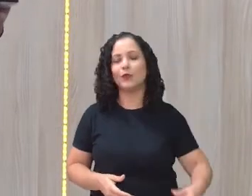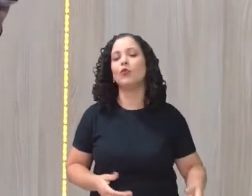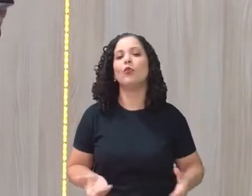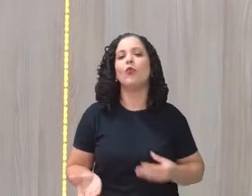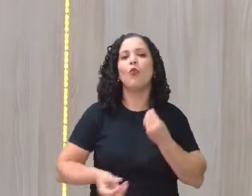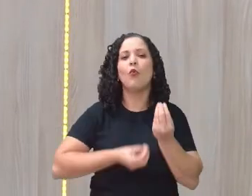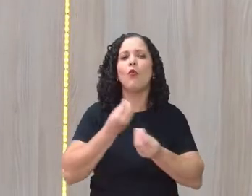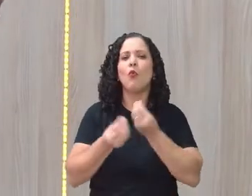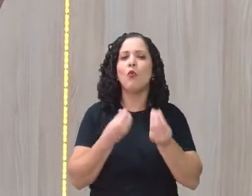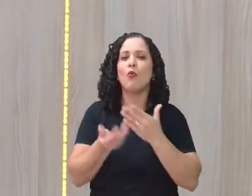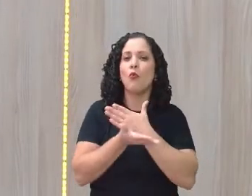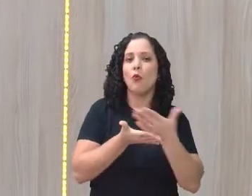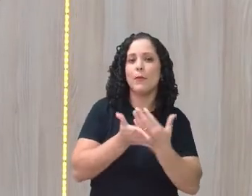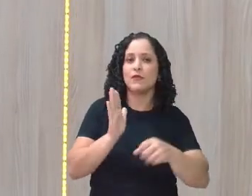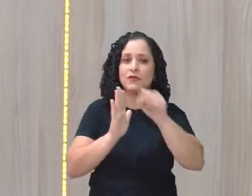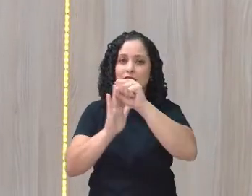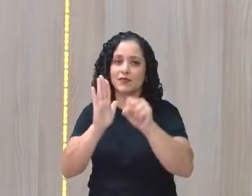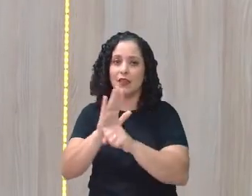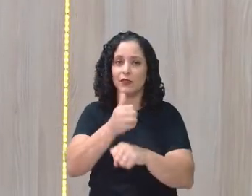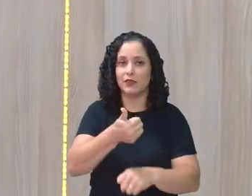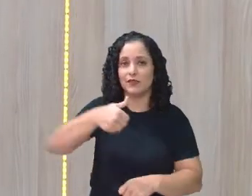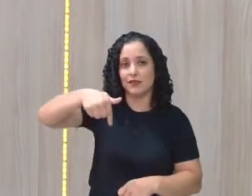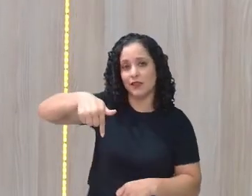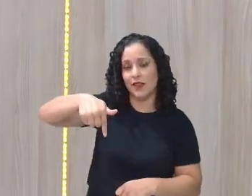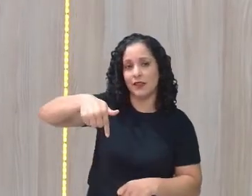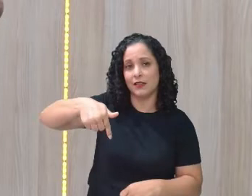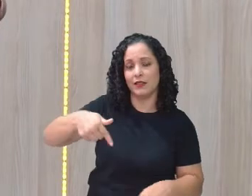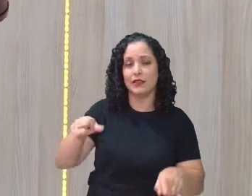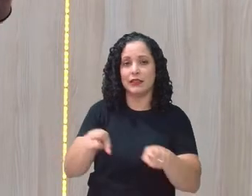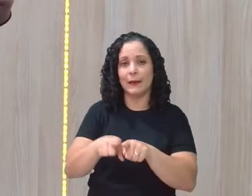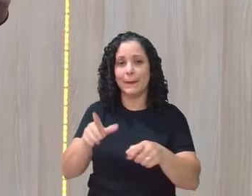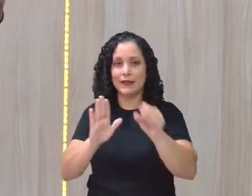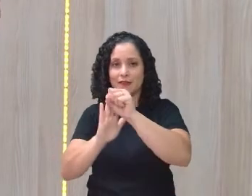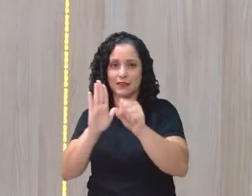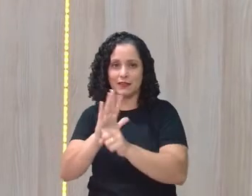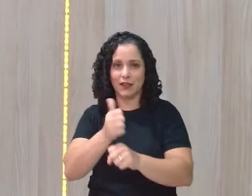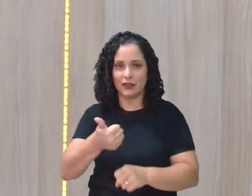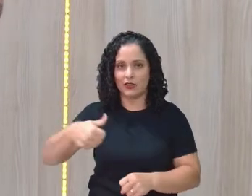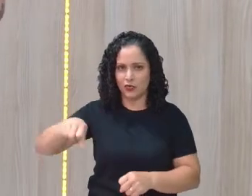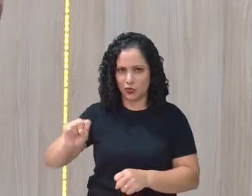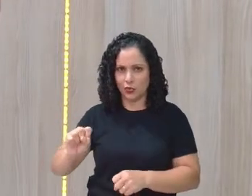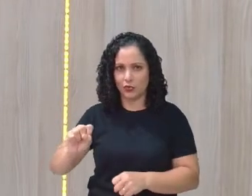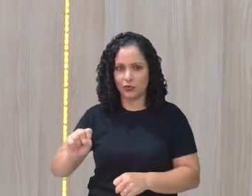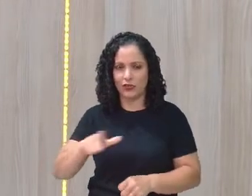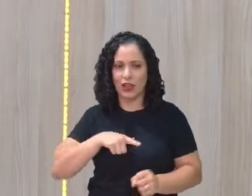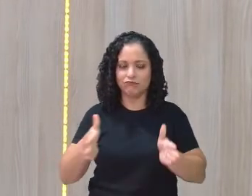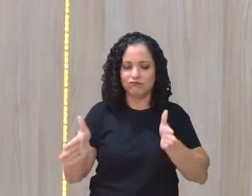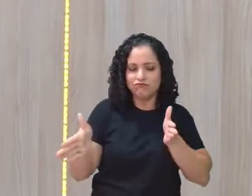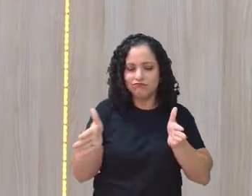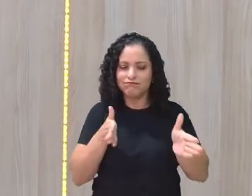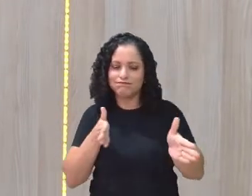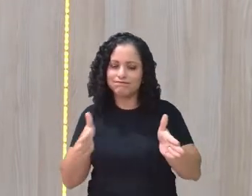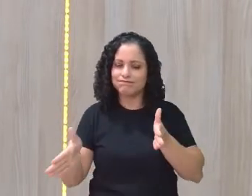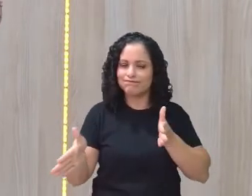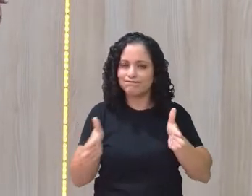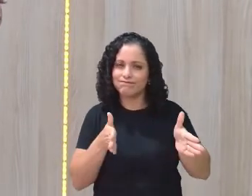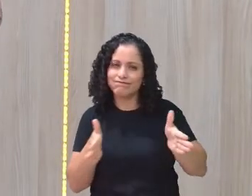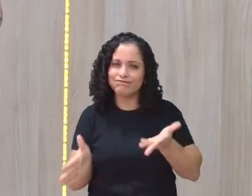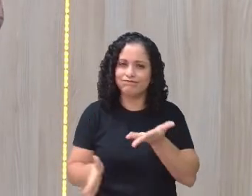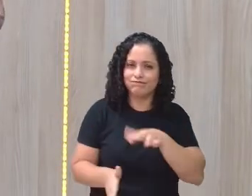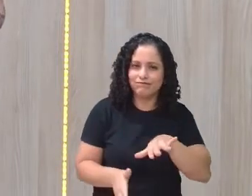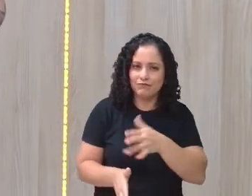no século XVII, entre o século XVII e o século XVIII, né? Não existe uma data certa, porque foi